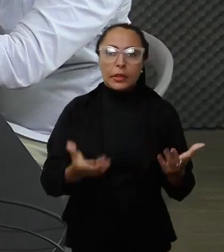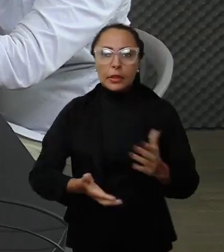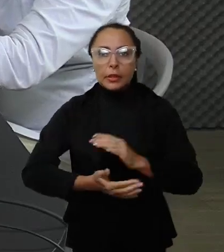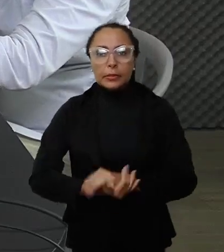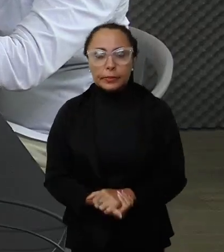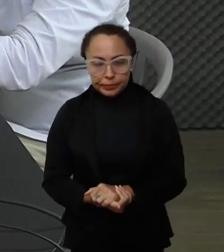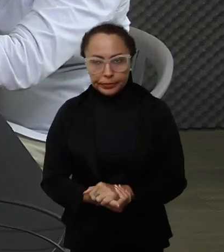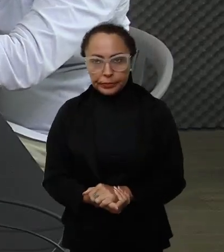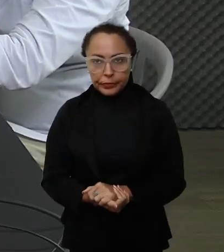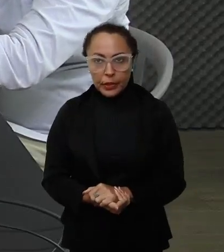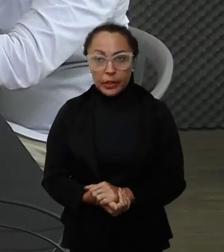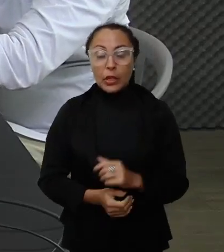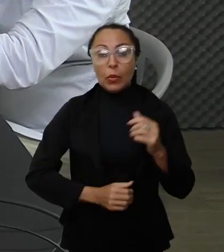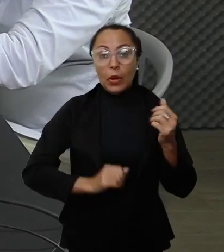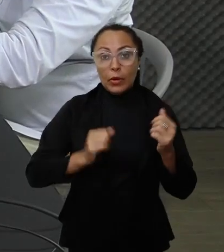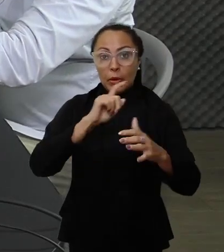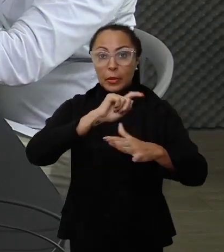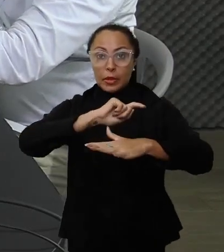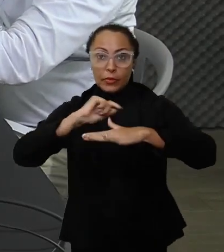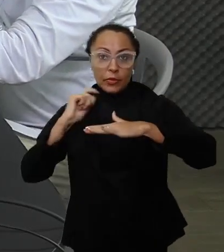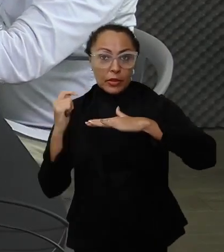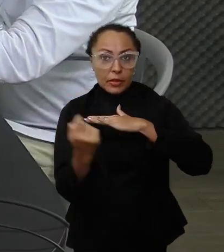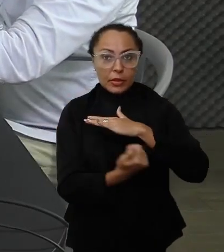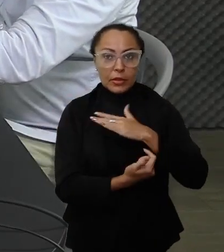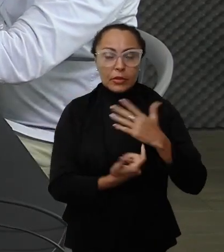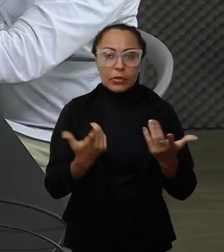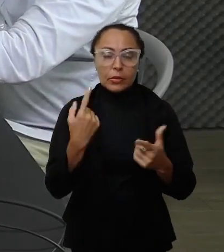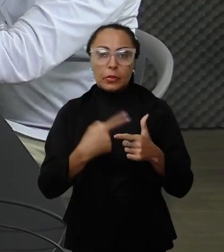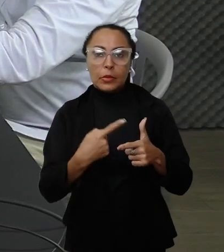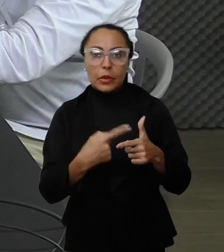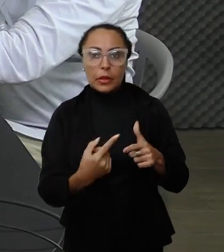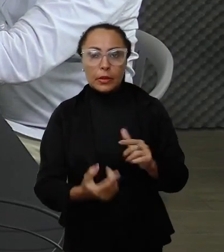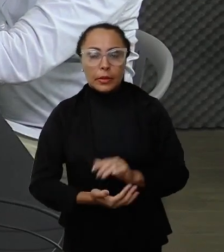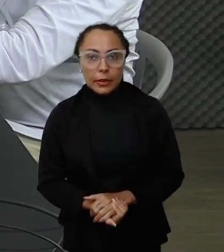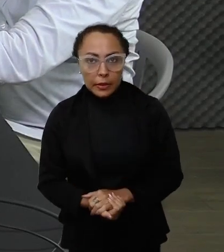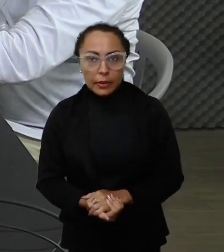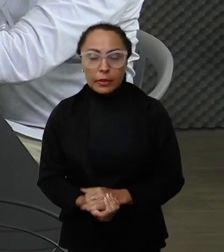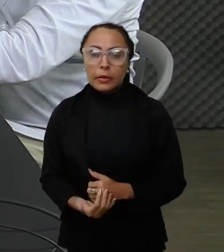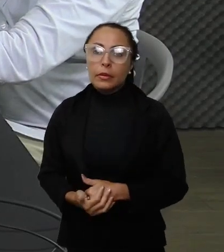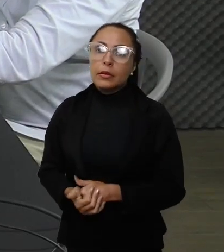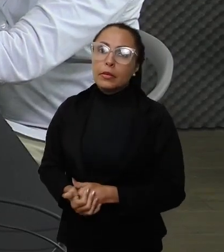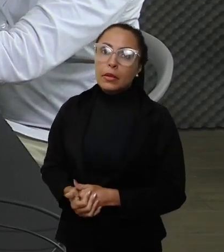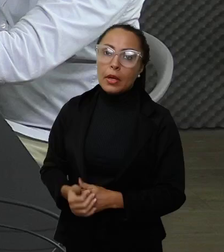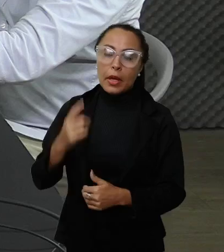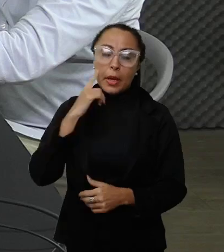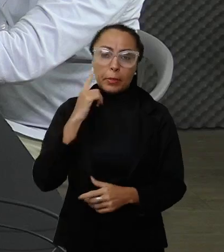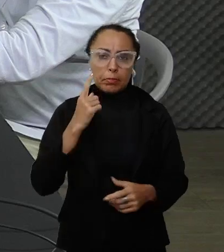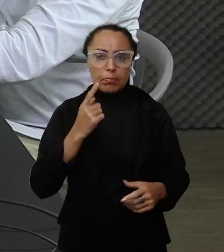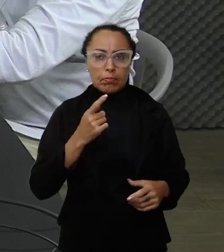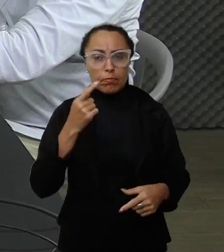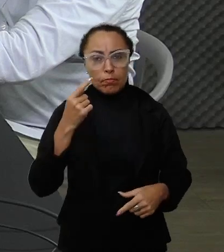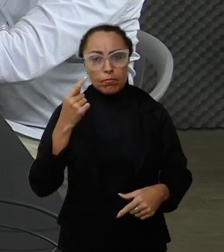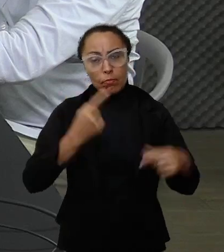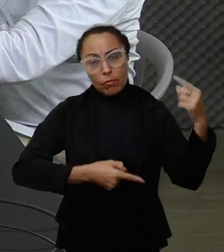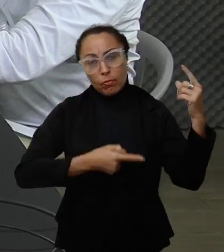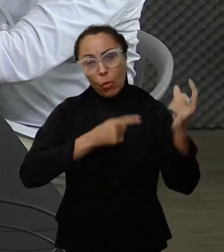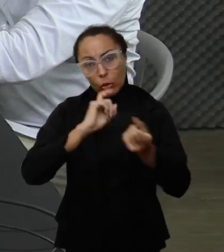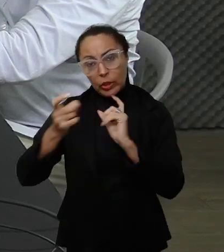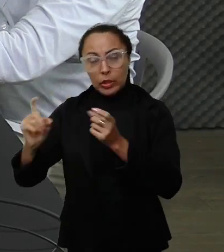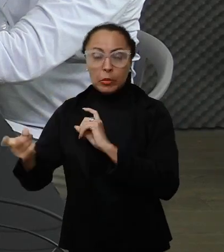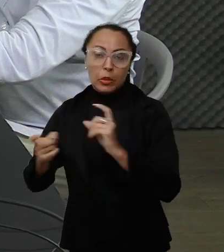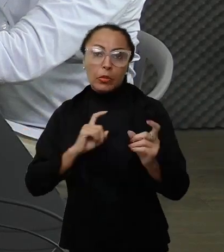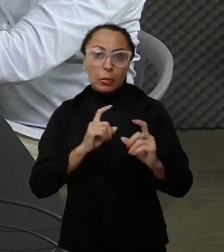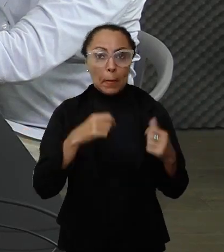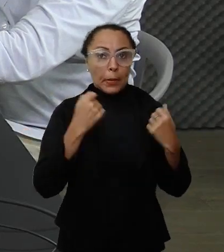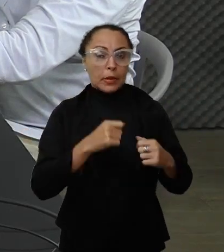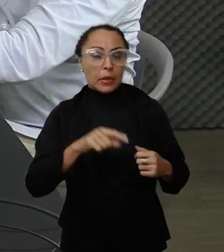fake da news. fake news. É, porque, veja, é um assunto tão polêmico, mas precisa se